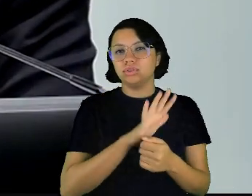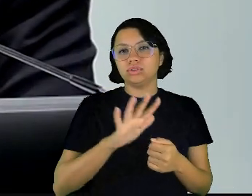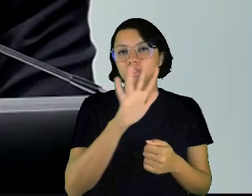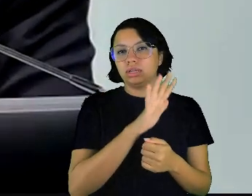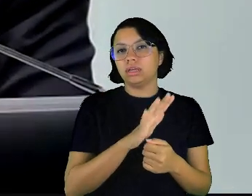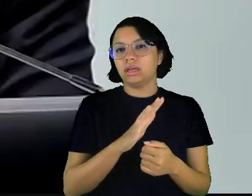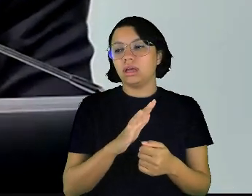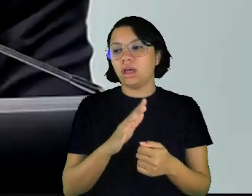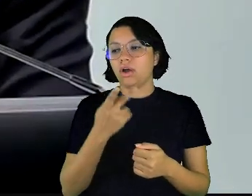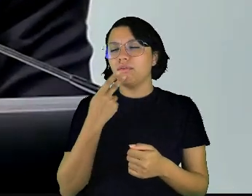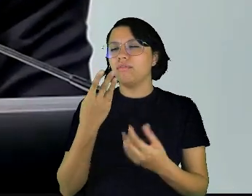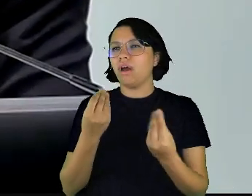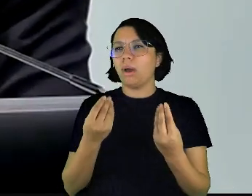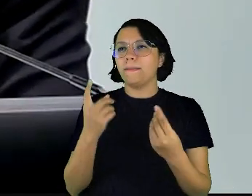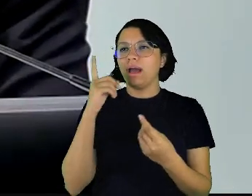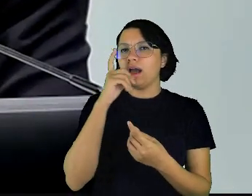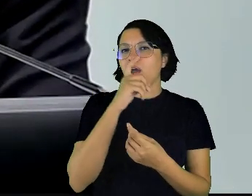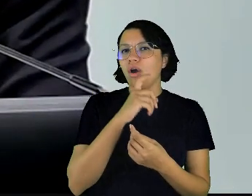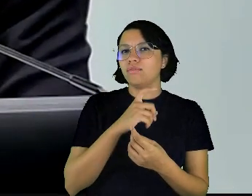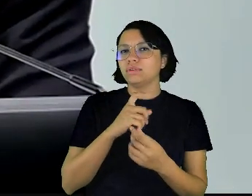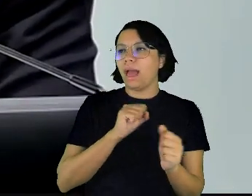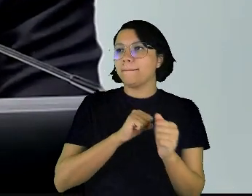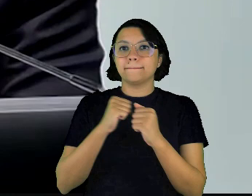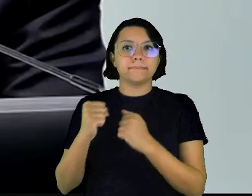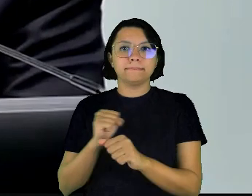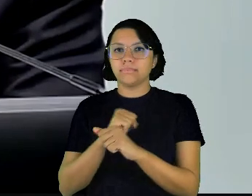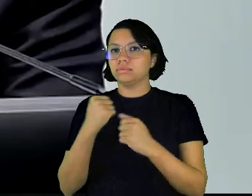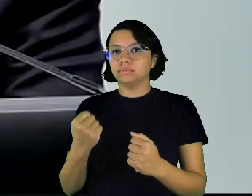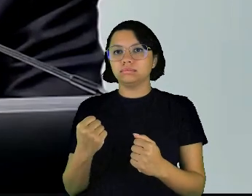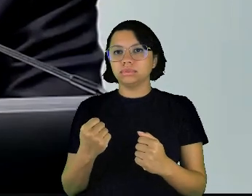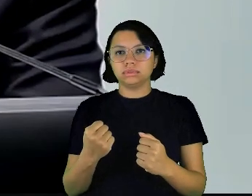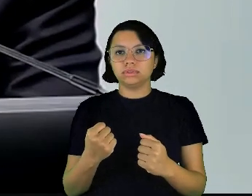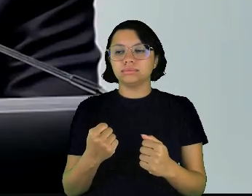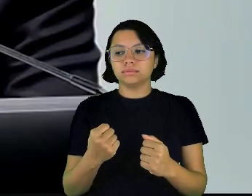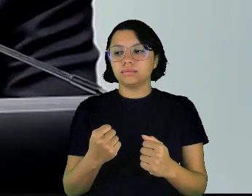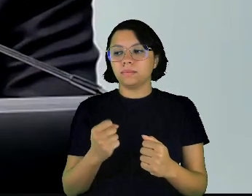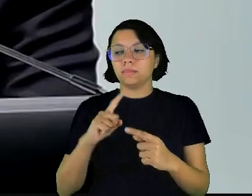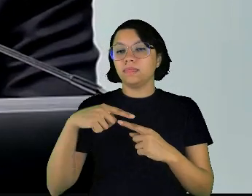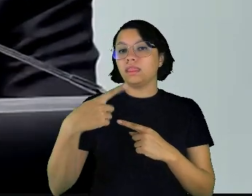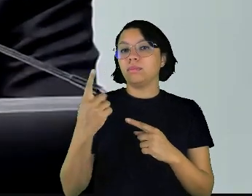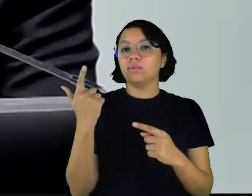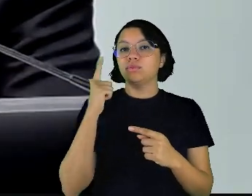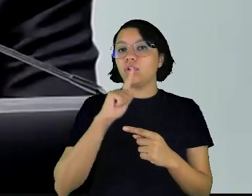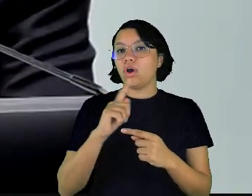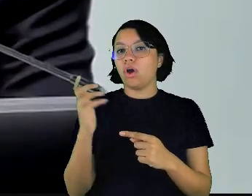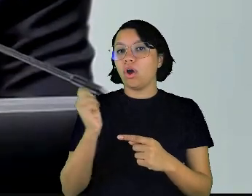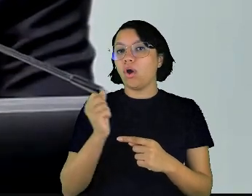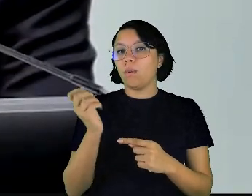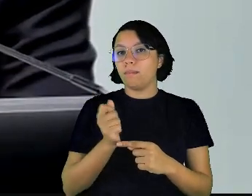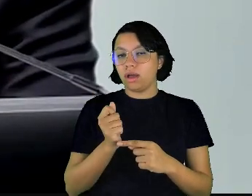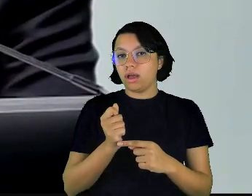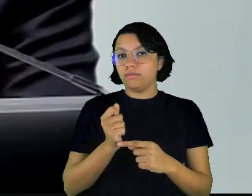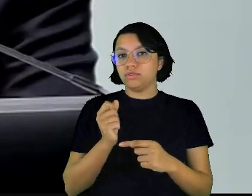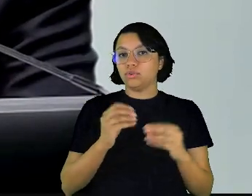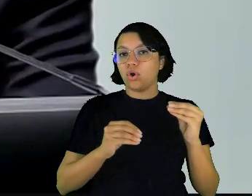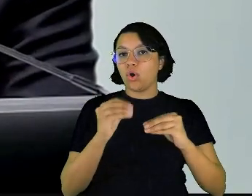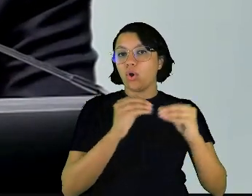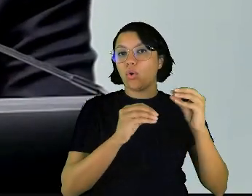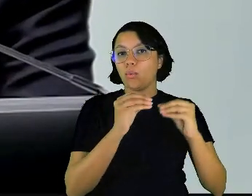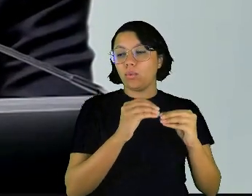diz muito da dificuldade, da impossibilidade de, depois de concedido o benefício complementar, de você